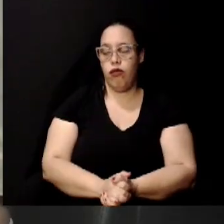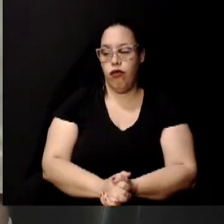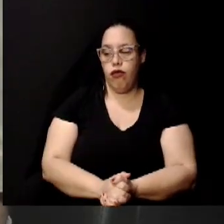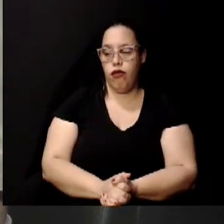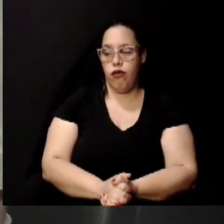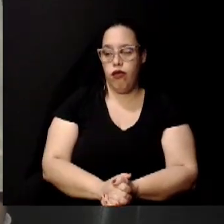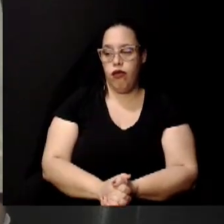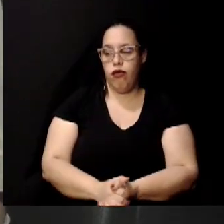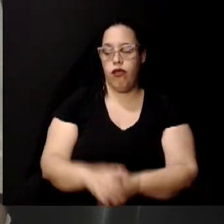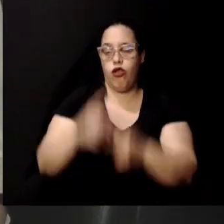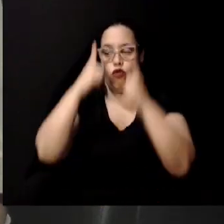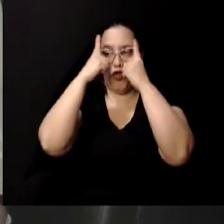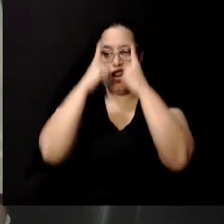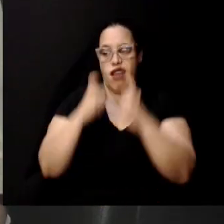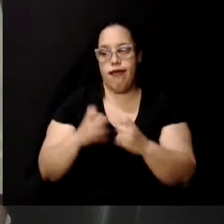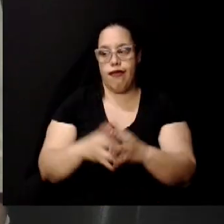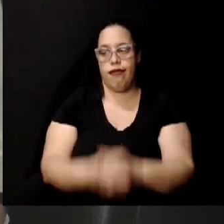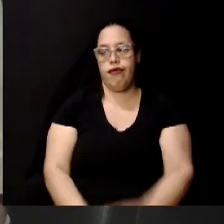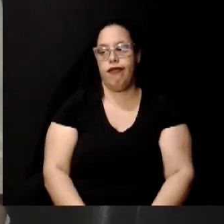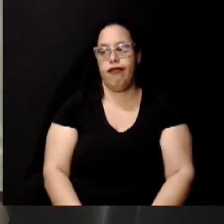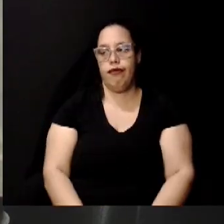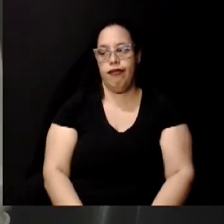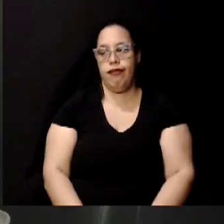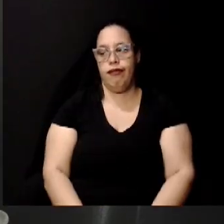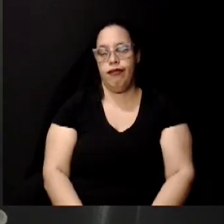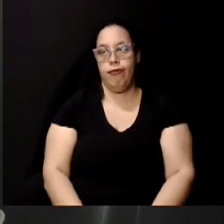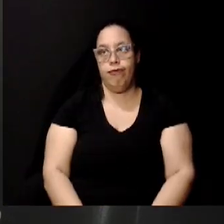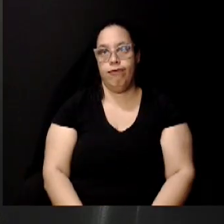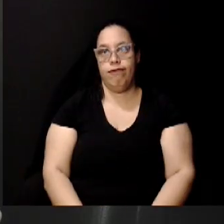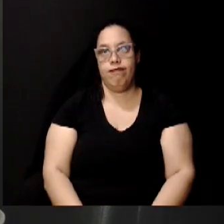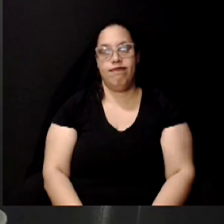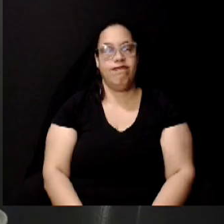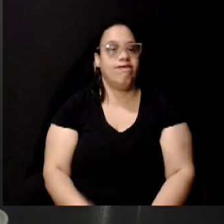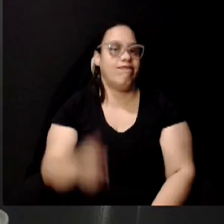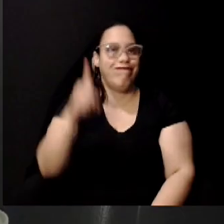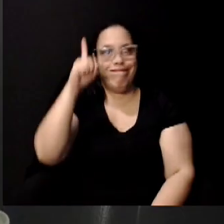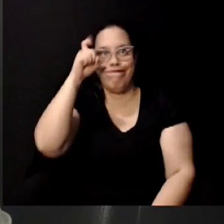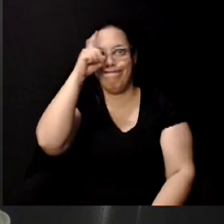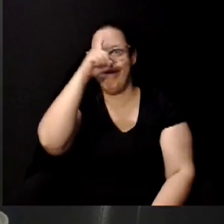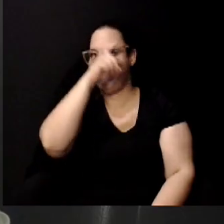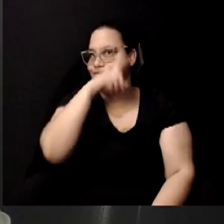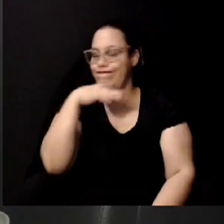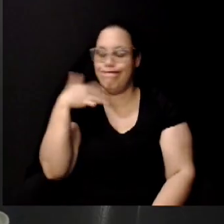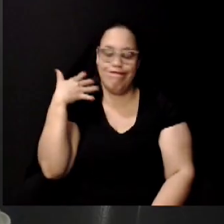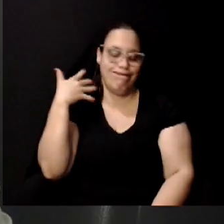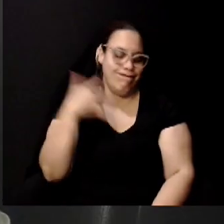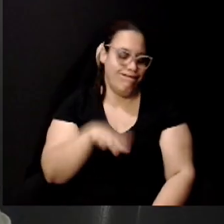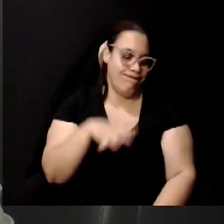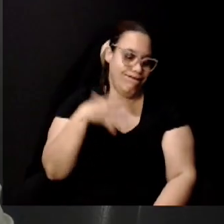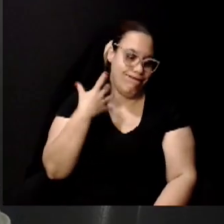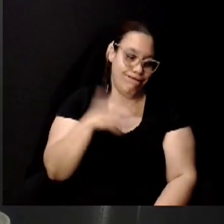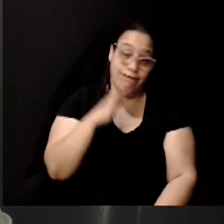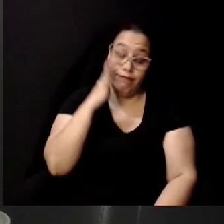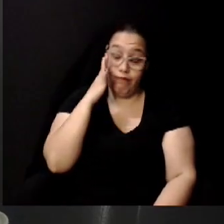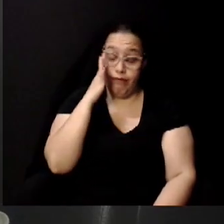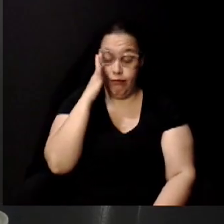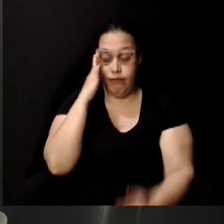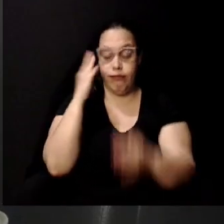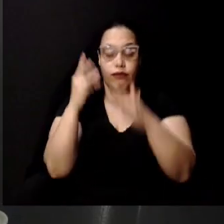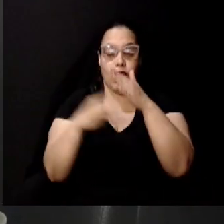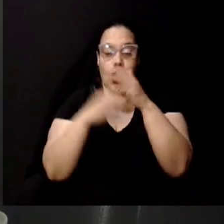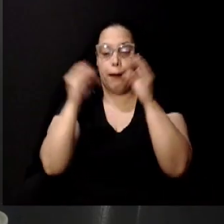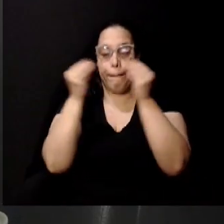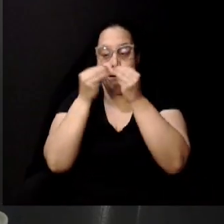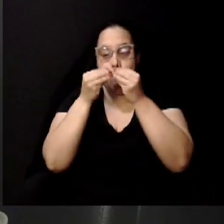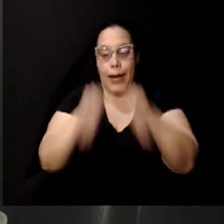violência. Então, é um cenário difícil. Eu acho que isso passa pela... a terceirização piora isso, né? Eu